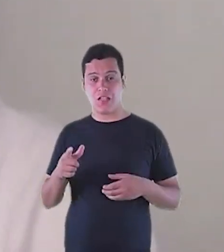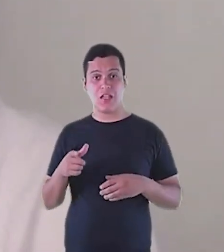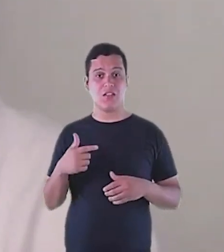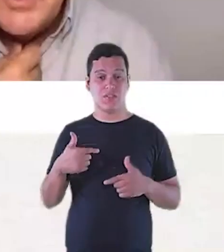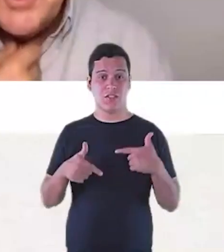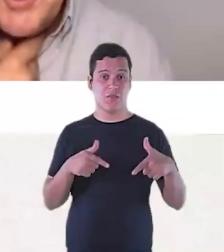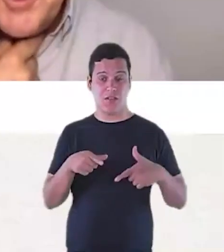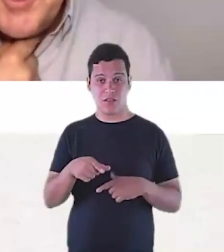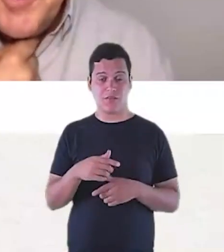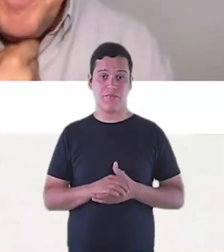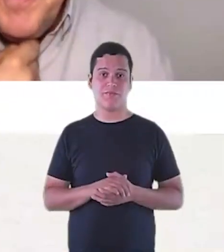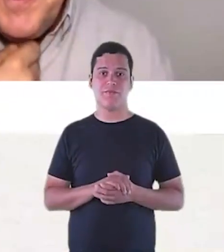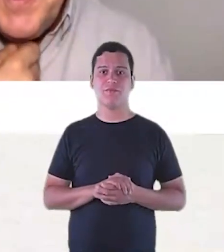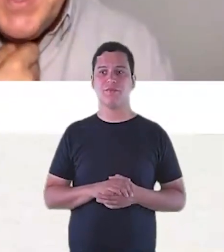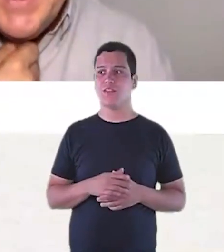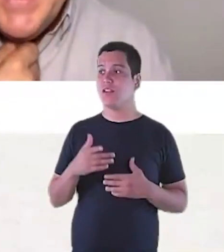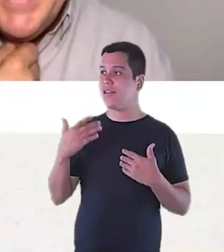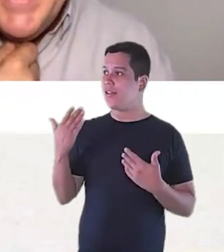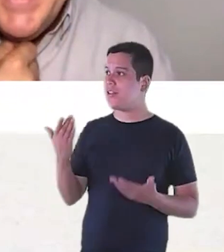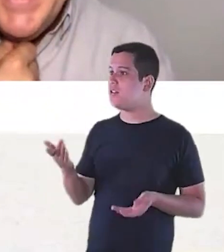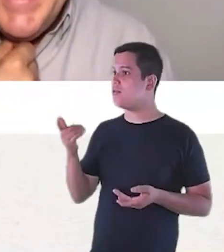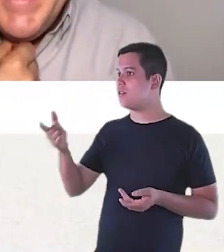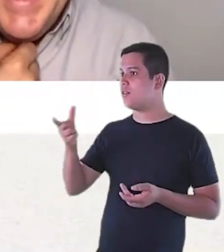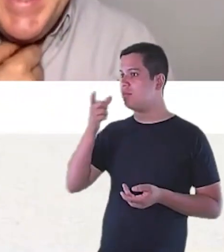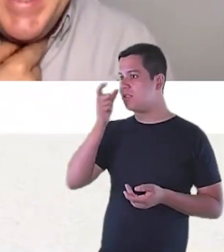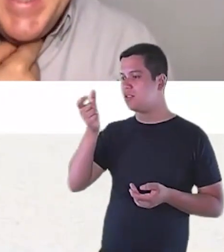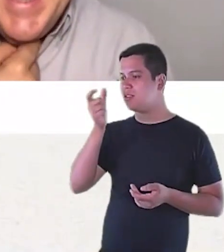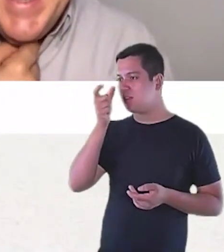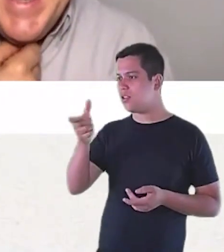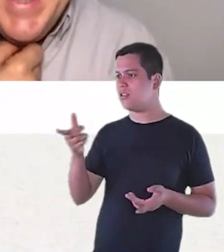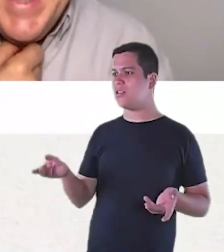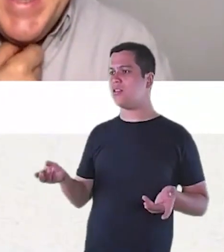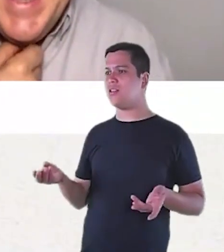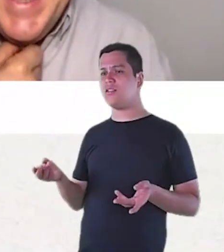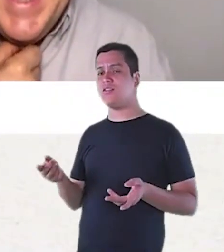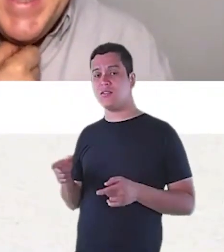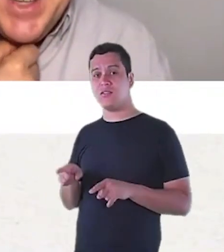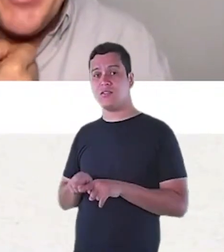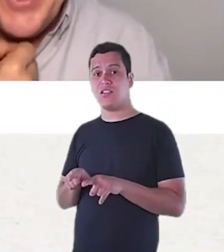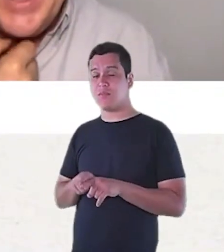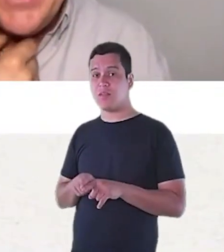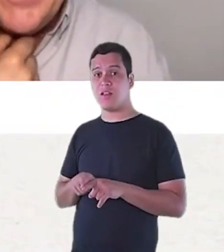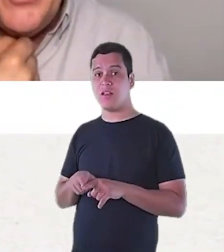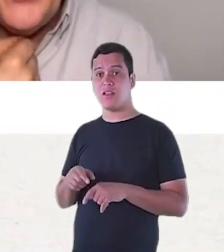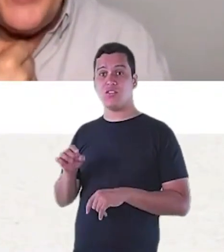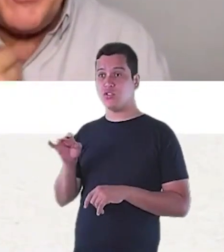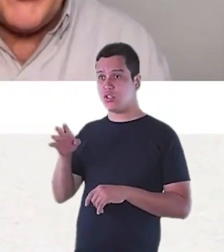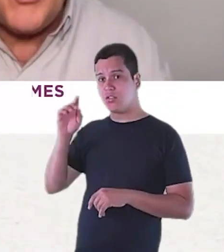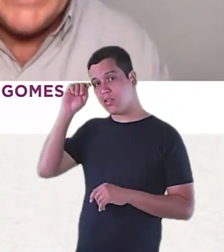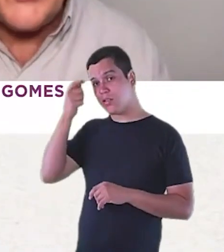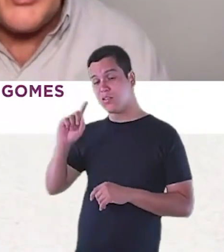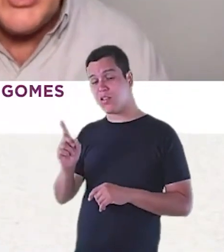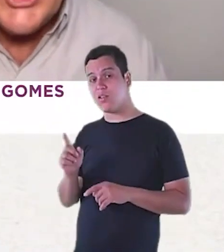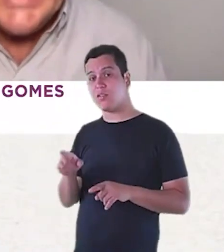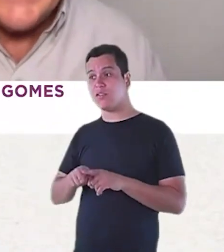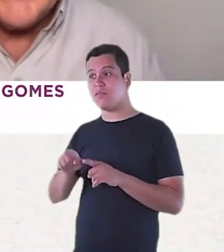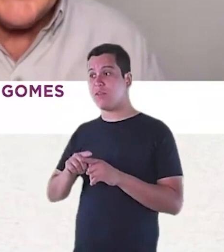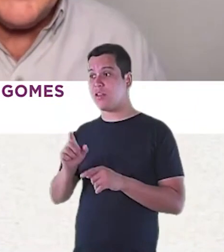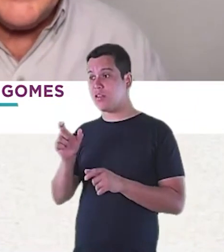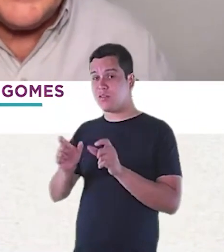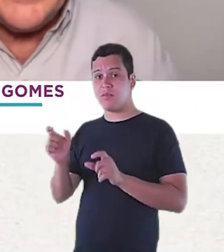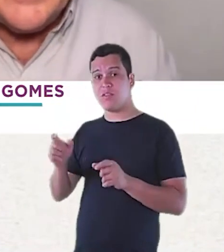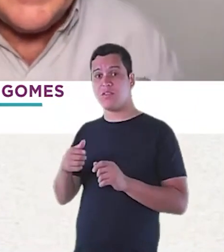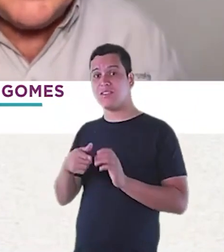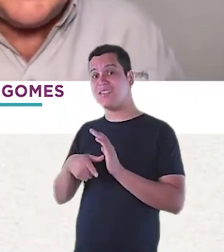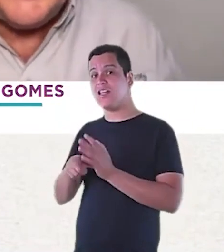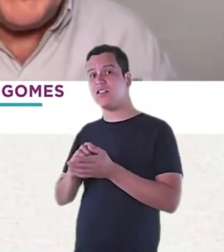do Mato. Esse que é o mais extraordinário, não só negros, como também ex-escravos. Isso. Aliás, tem um famoso quadro do Rugendas,